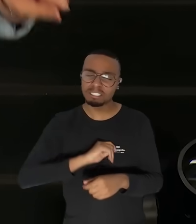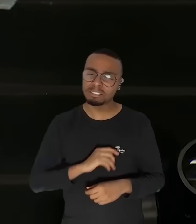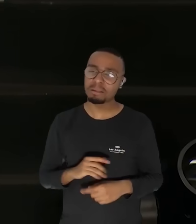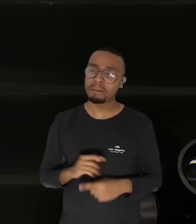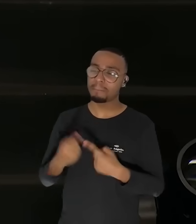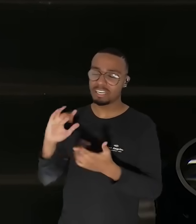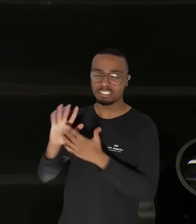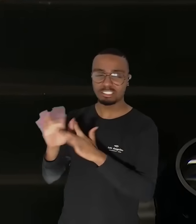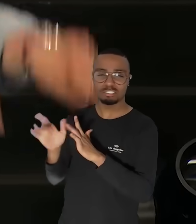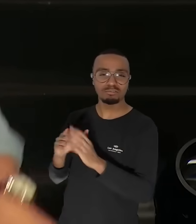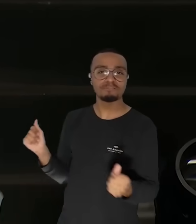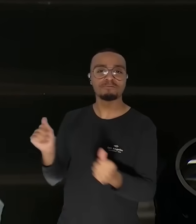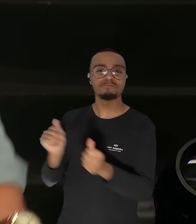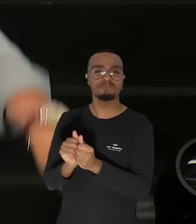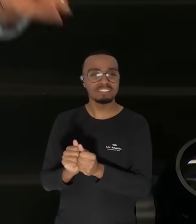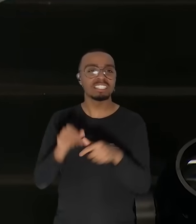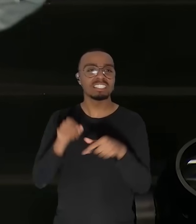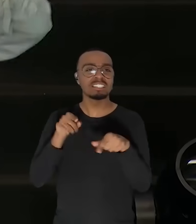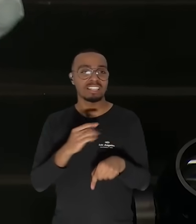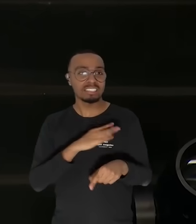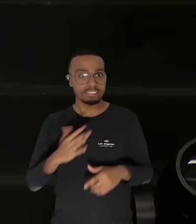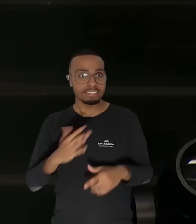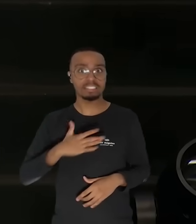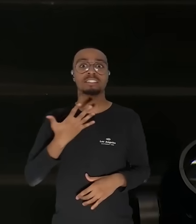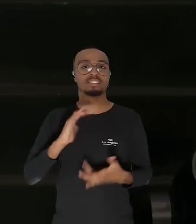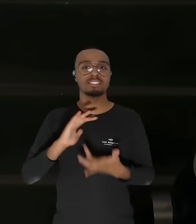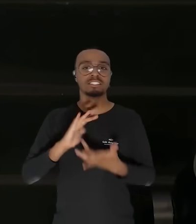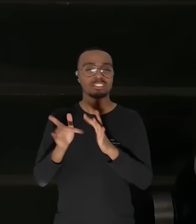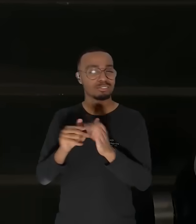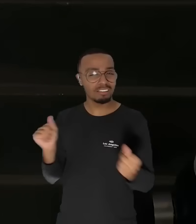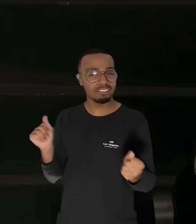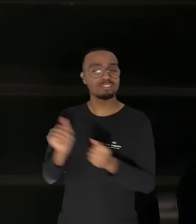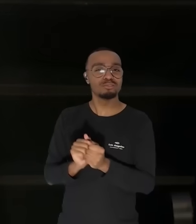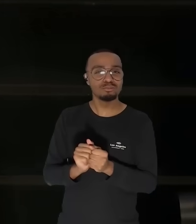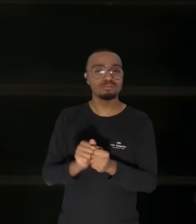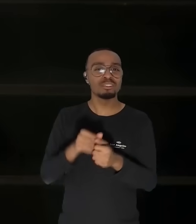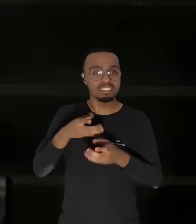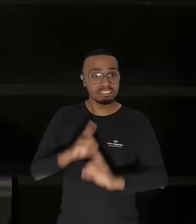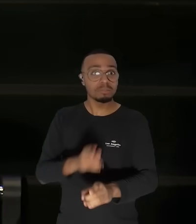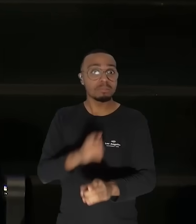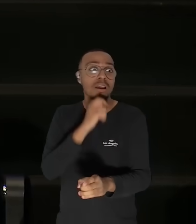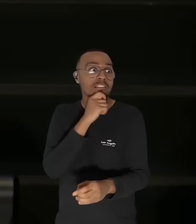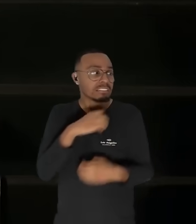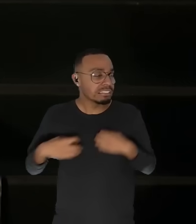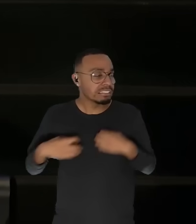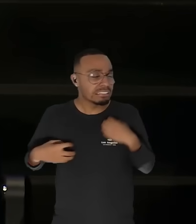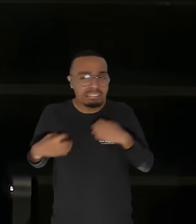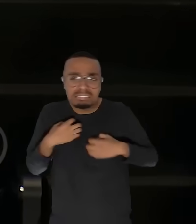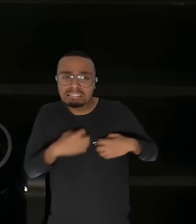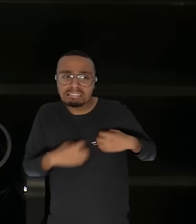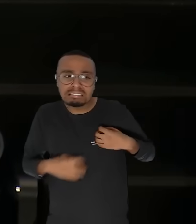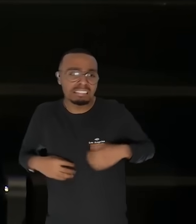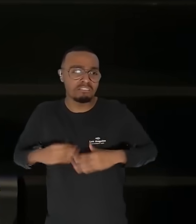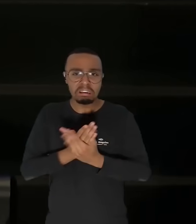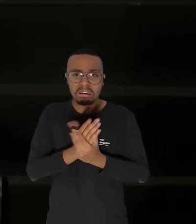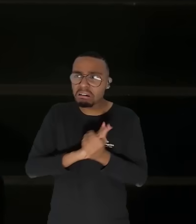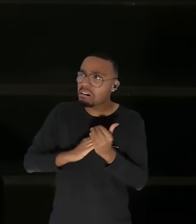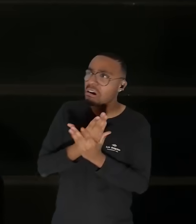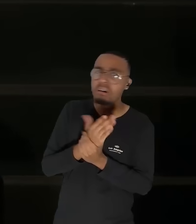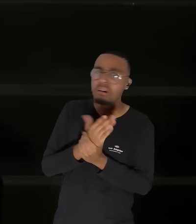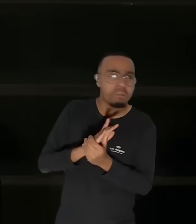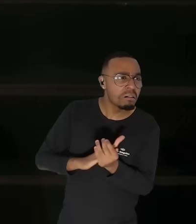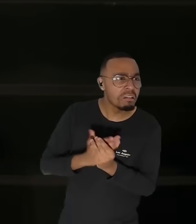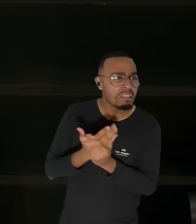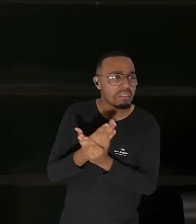estava naquilo que estava assustando eles. Jesus estava naquilo que estava amedrontando eles. Jesus estava naquilo que estava intimidando eles. Jesus